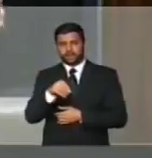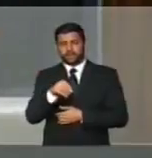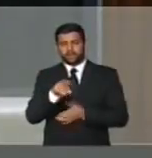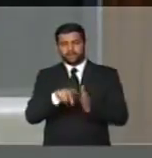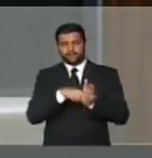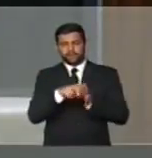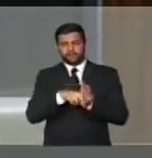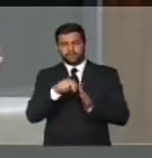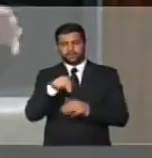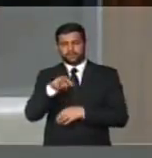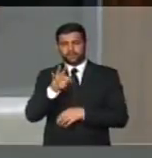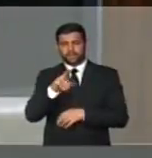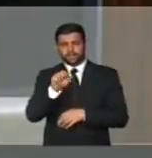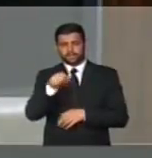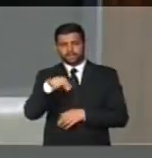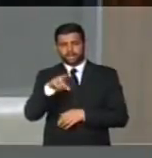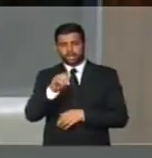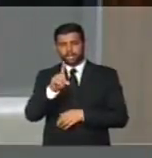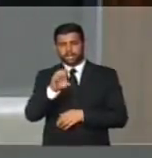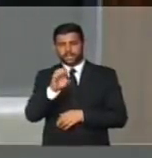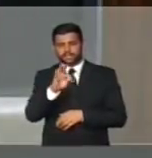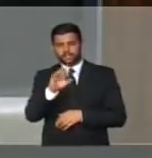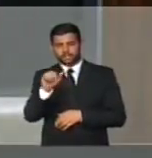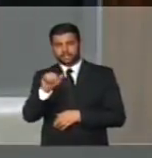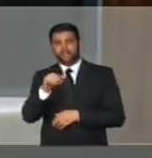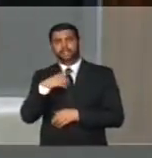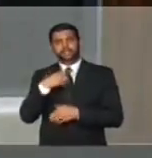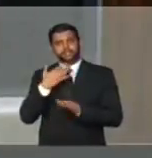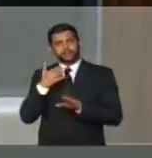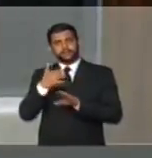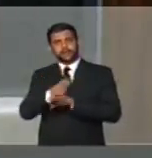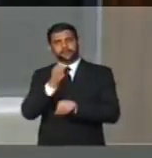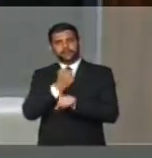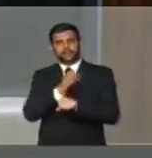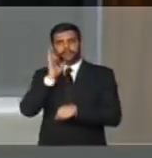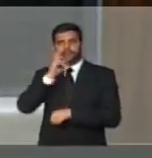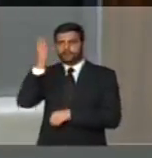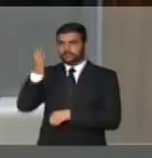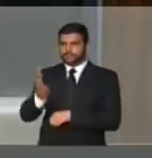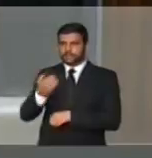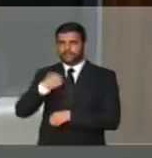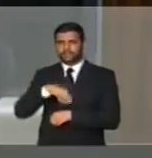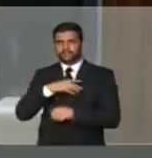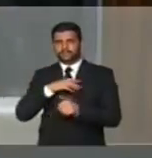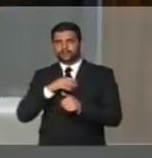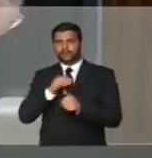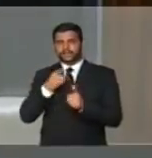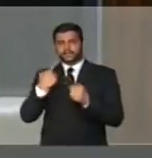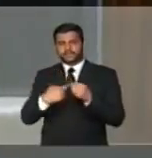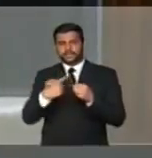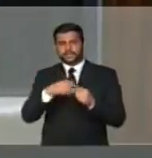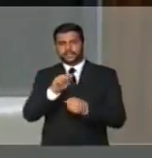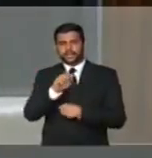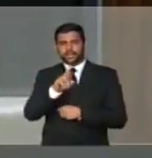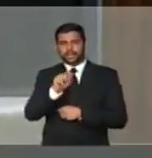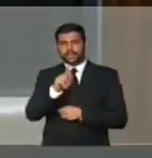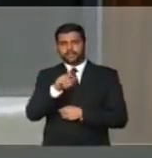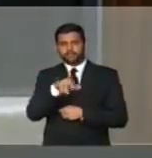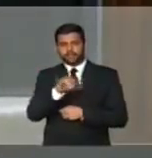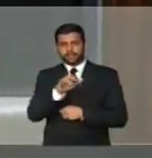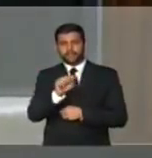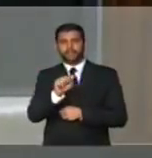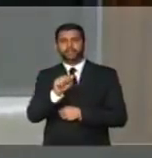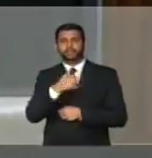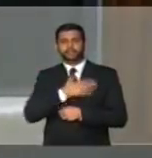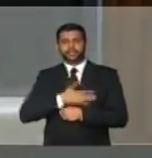ferrovia transnordestina, já corta o estado de Vossa Excelência, passa lá em Araripina, na minha